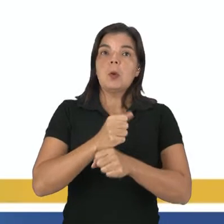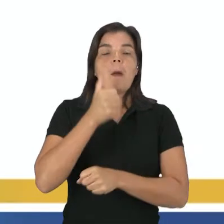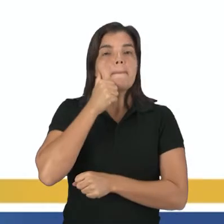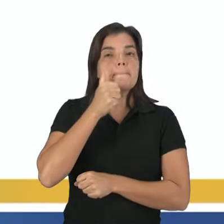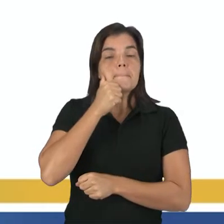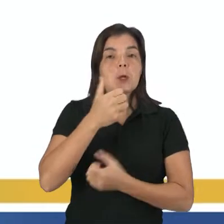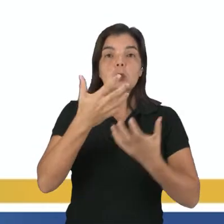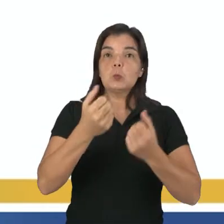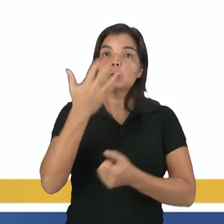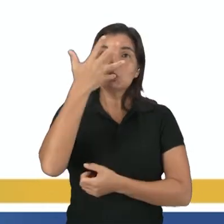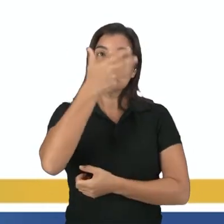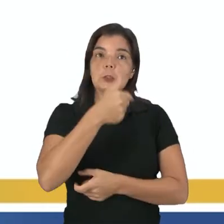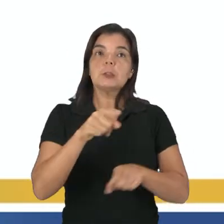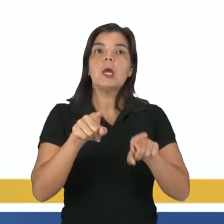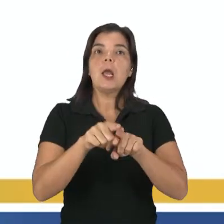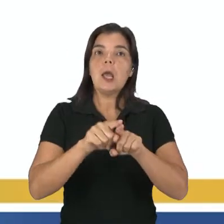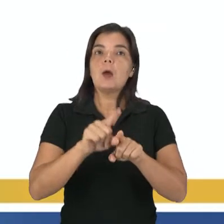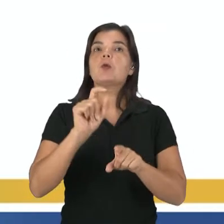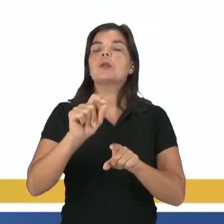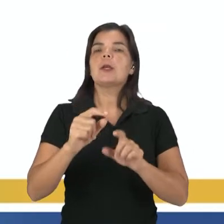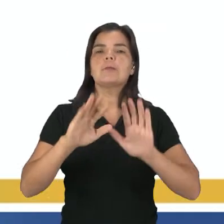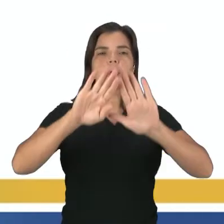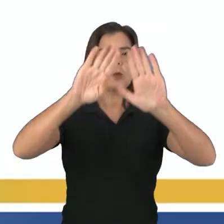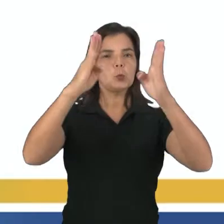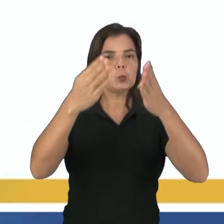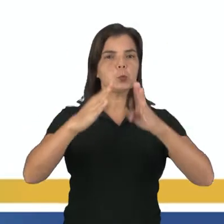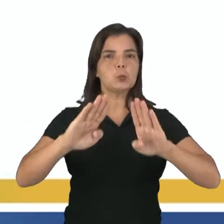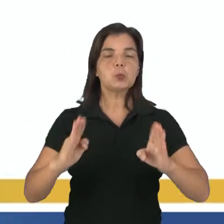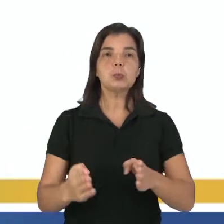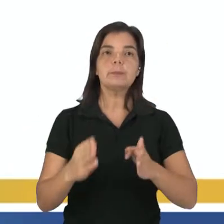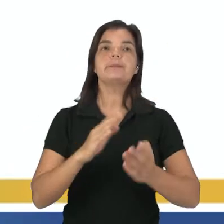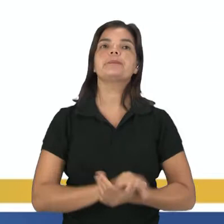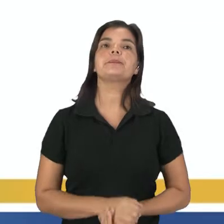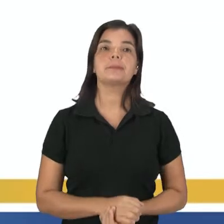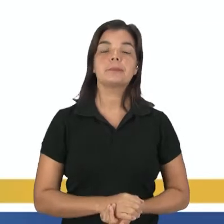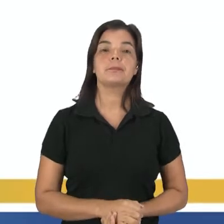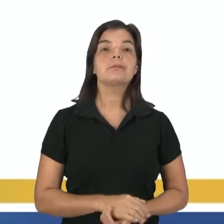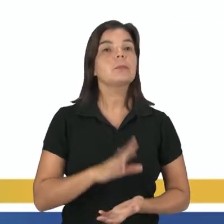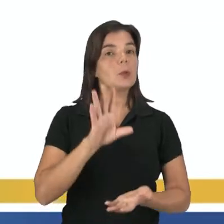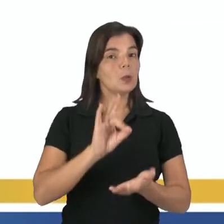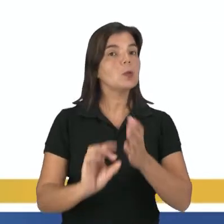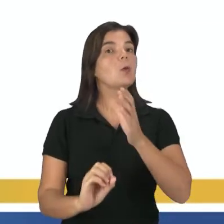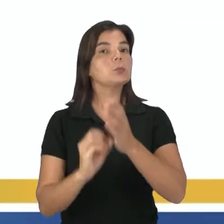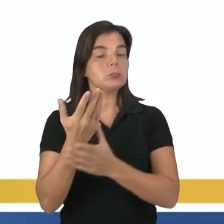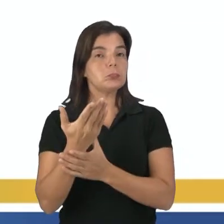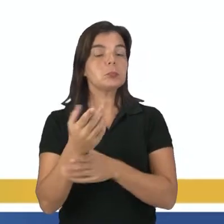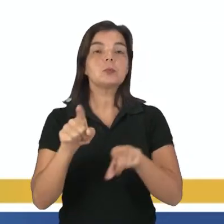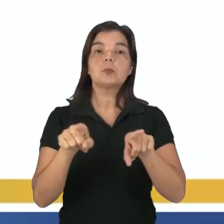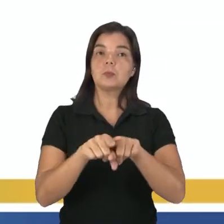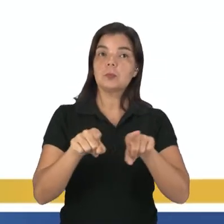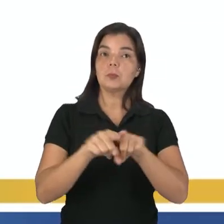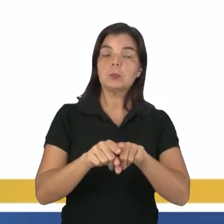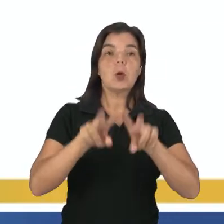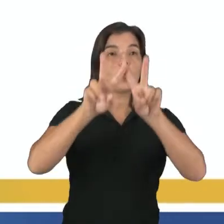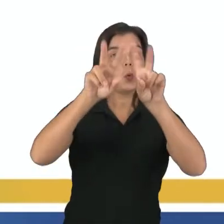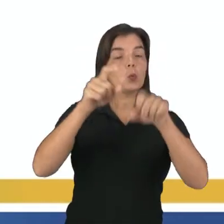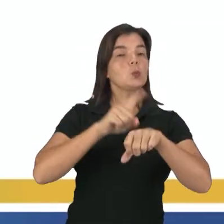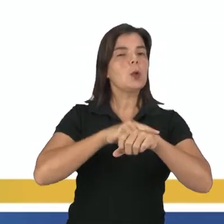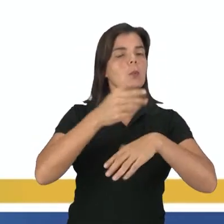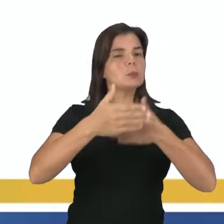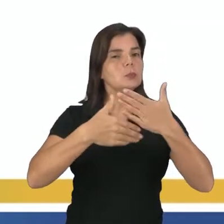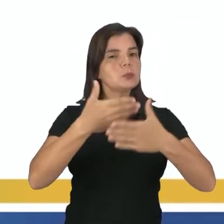uma mulher considerada bonita era aquela que esbanjava curvas. Isso é fato. De acordo com o